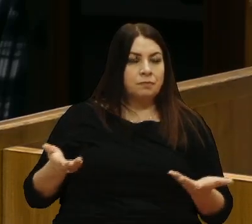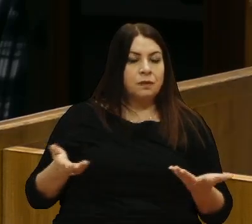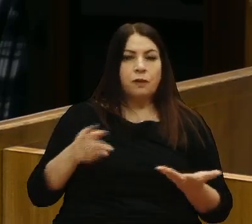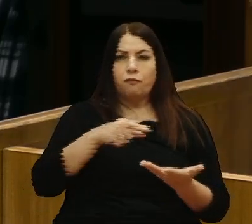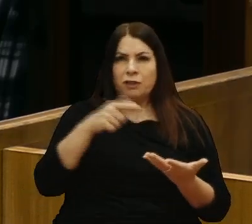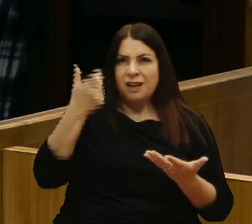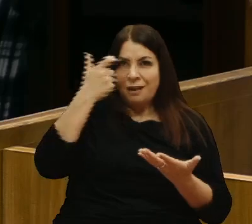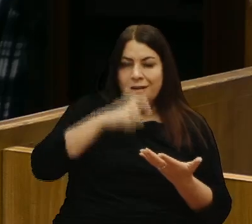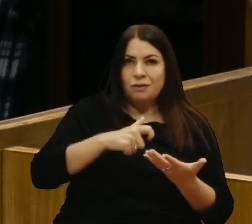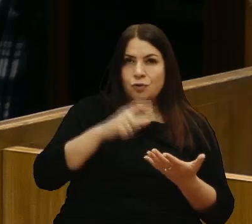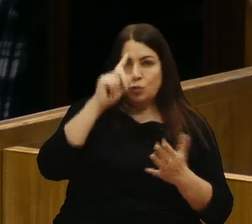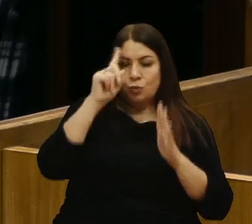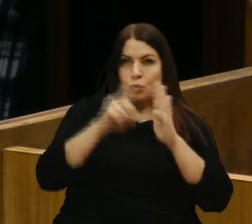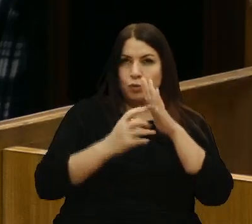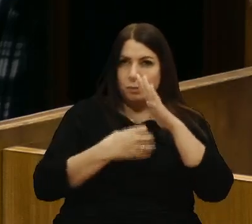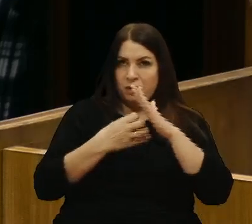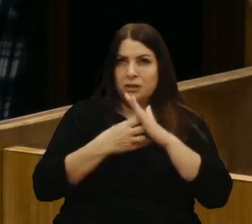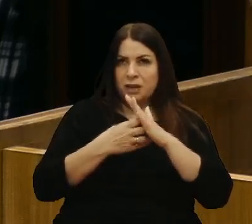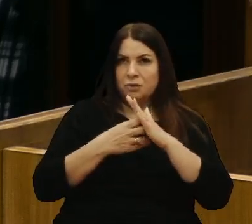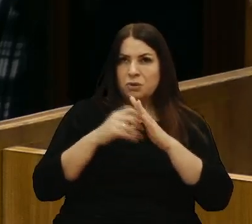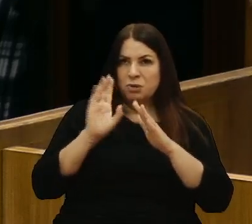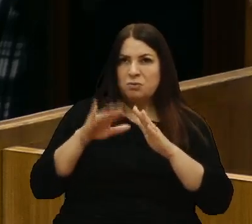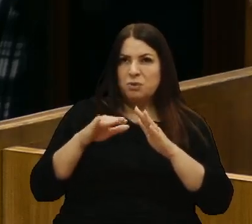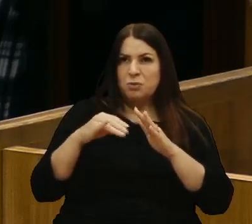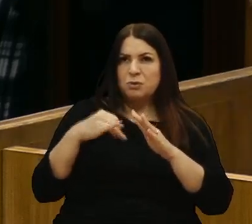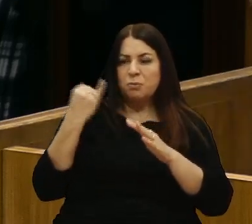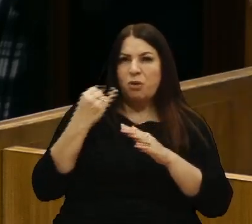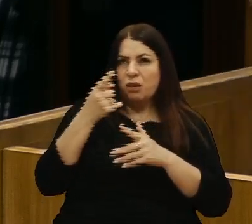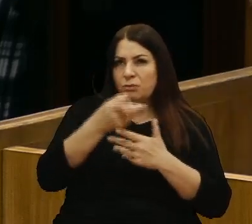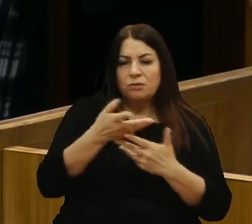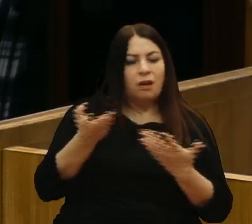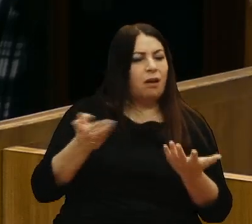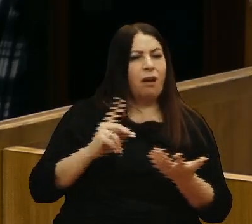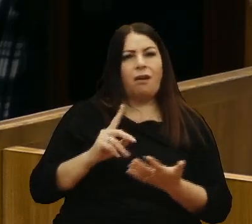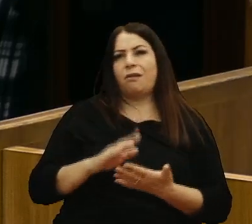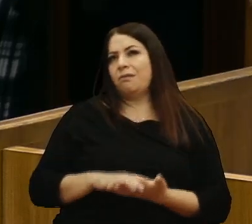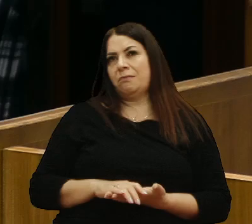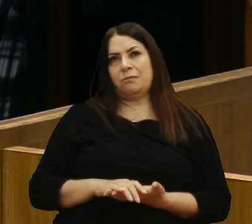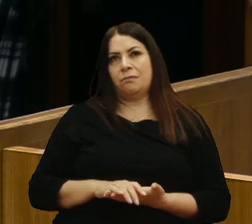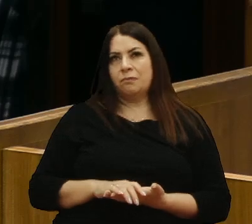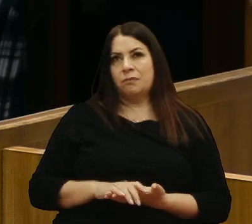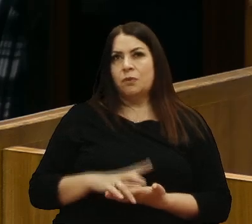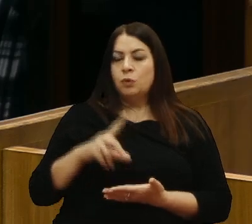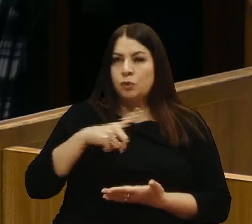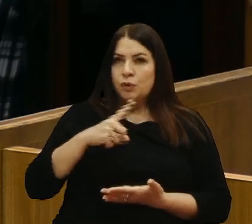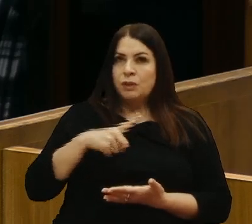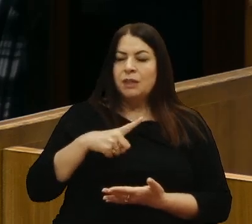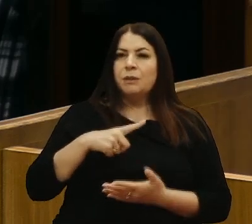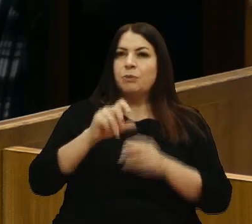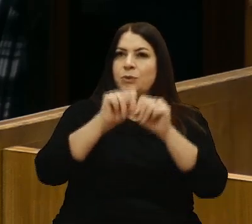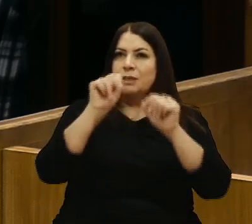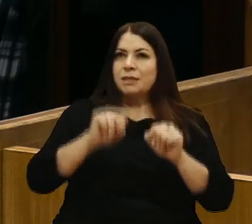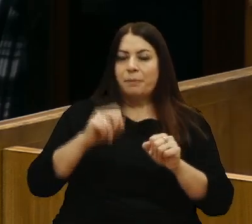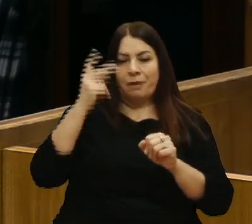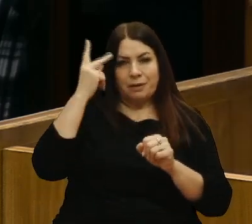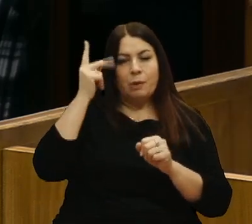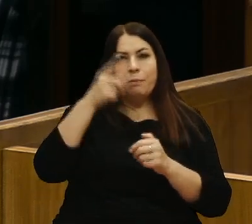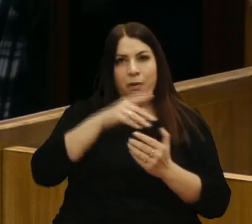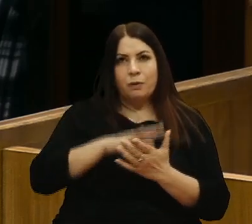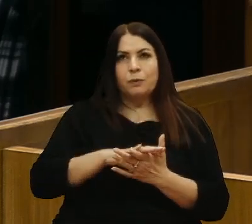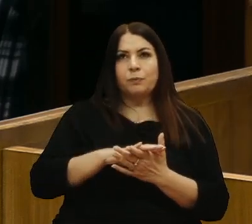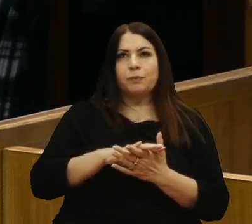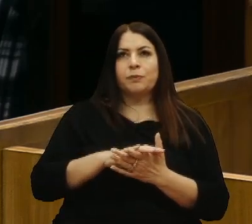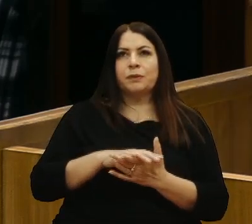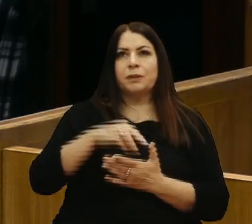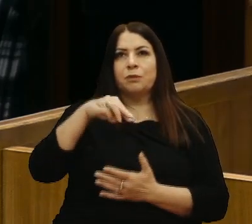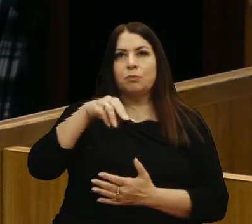Vocês acham que os empresários iriam se furtar disso? Obviamente não. Nós temos um sistema lá em São Paulo, que é o